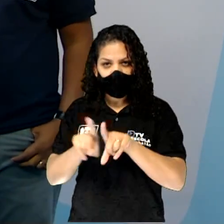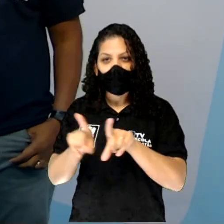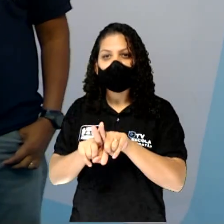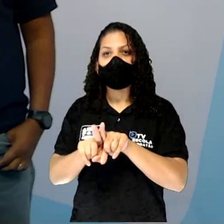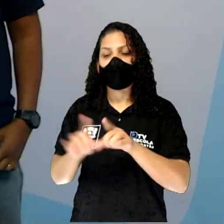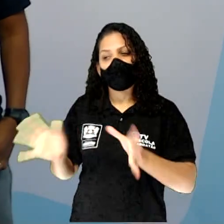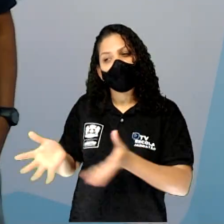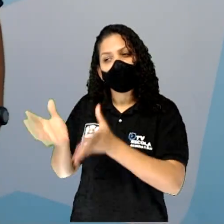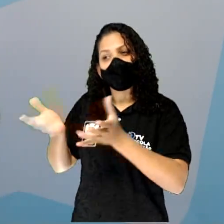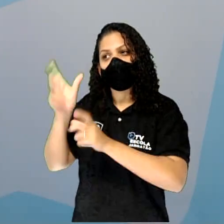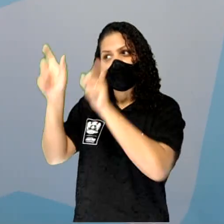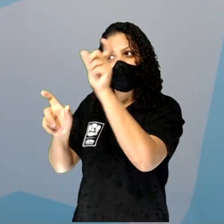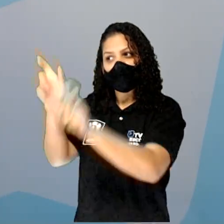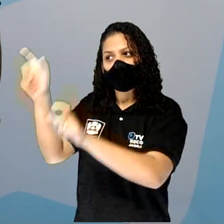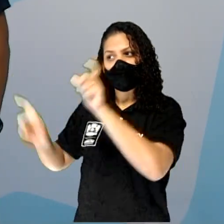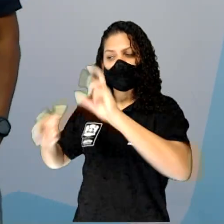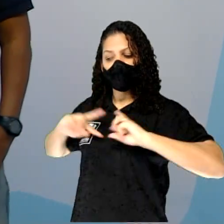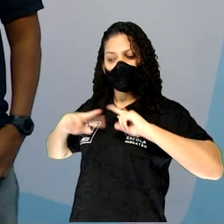humanas.